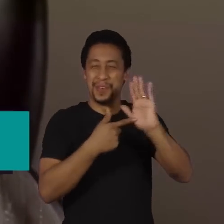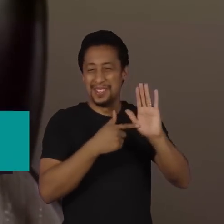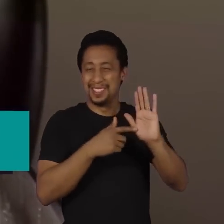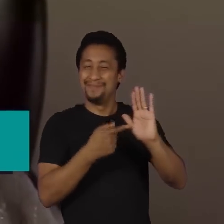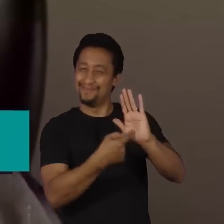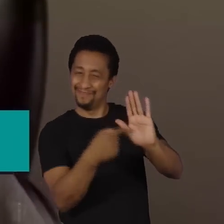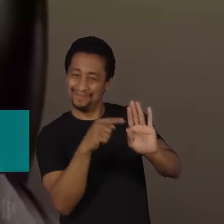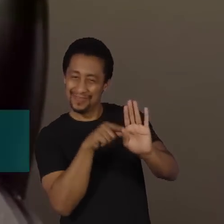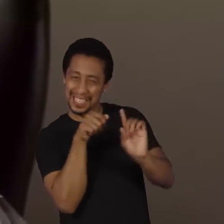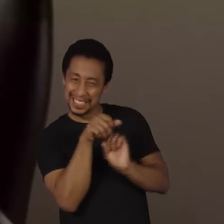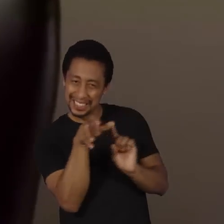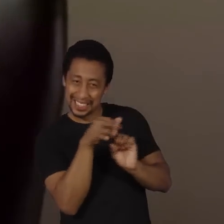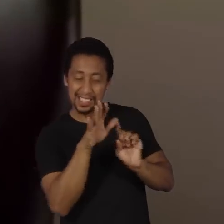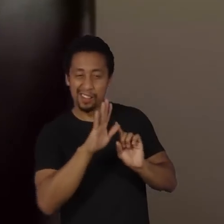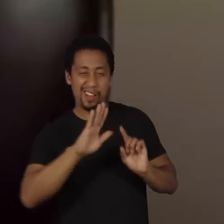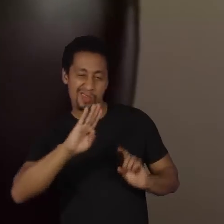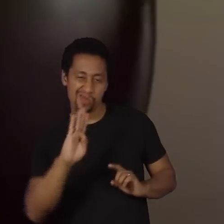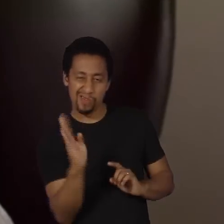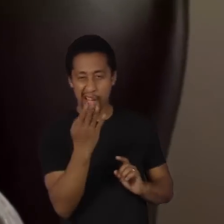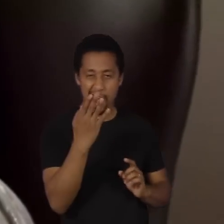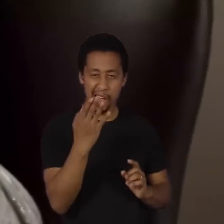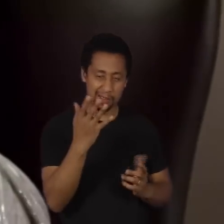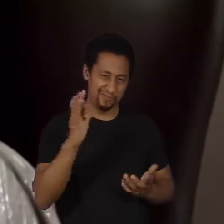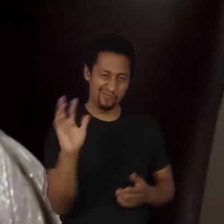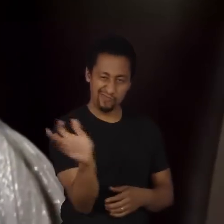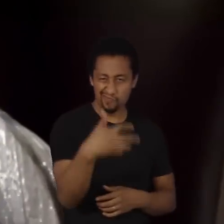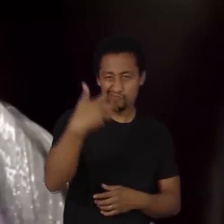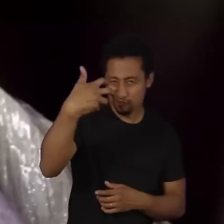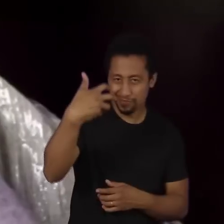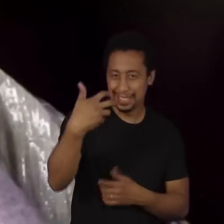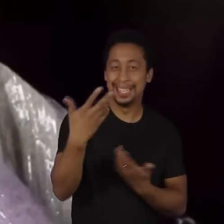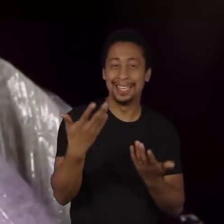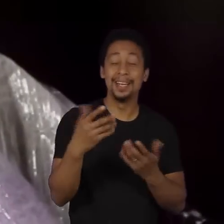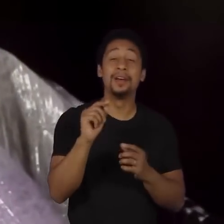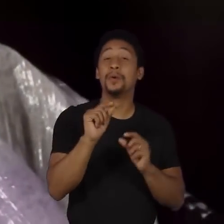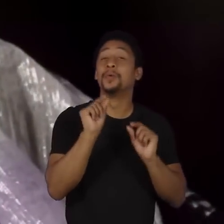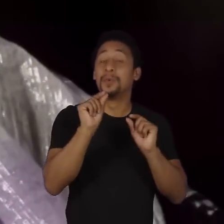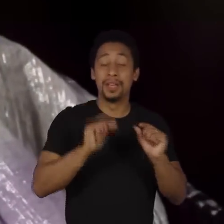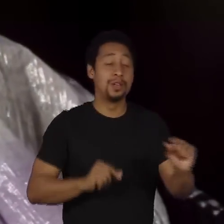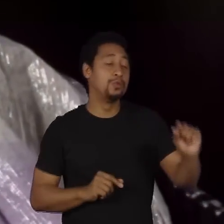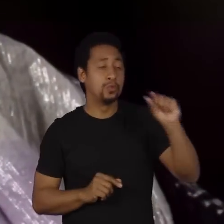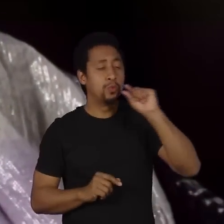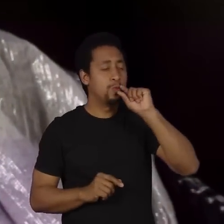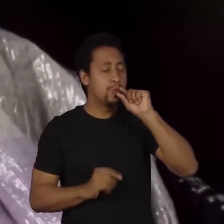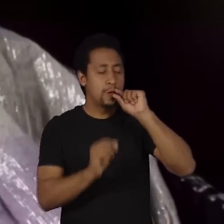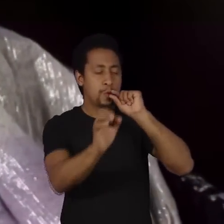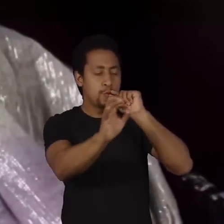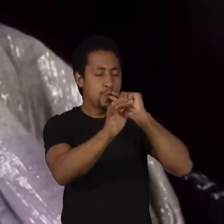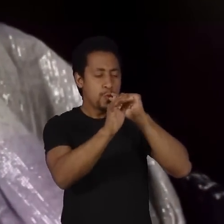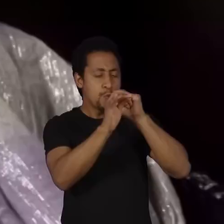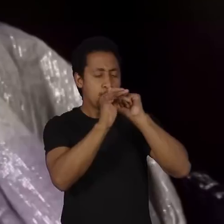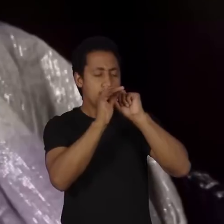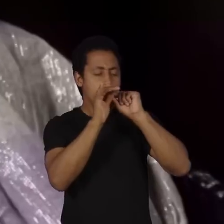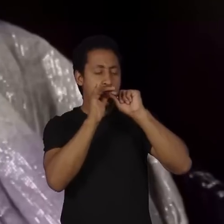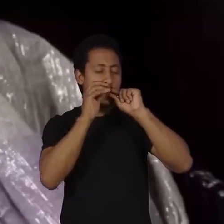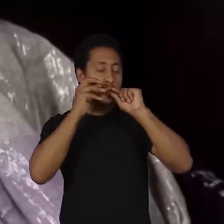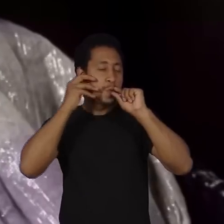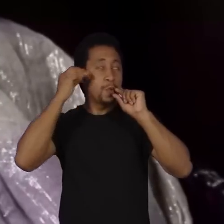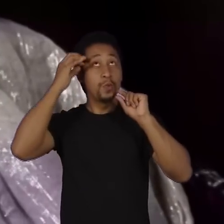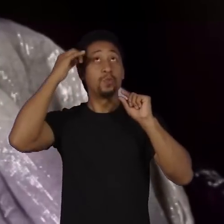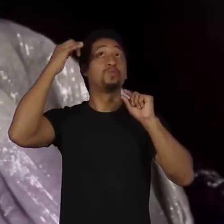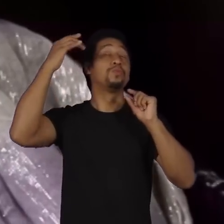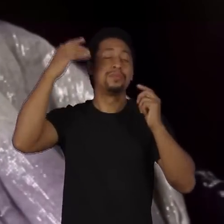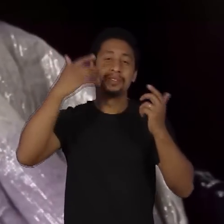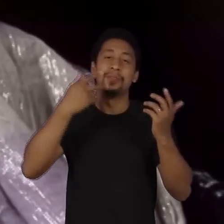usava muito no meu tempo de jovem, bem jovem. Quando a gente puxava um fumo, a gente chamava, não sei quem inventou